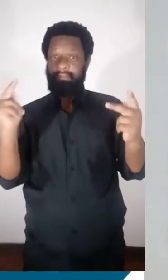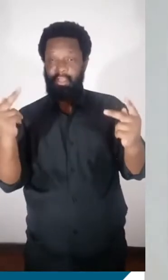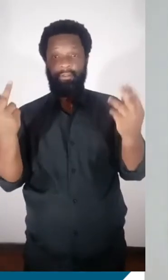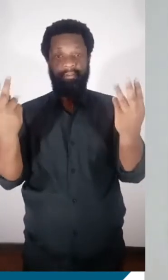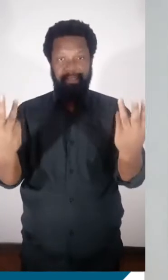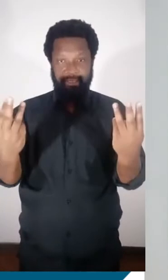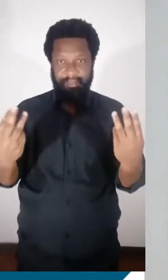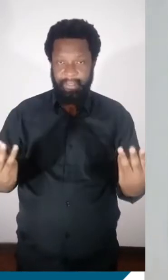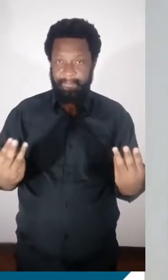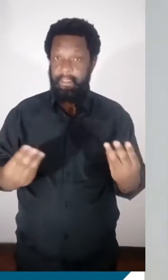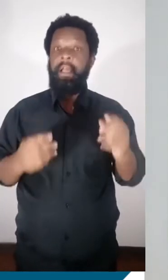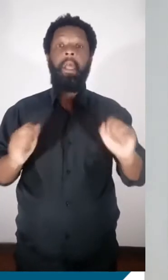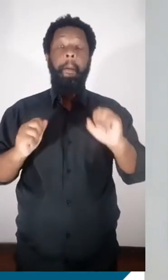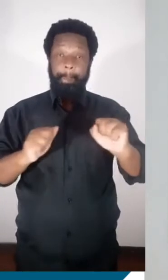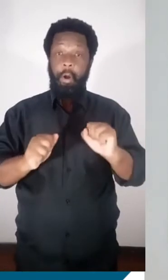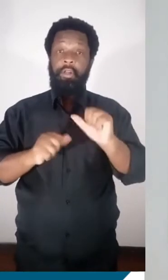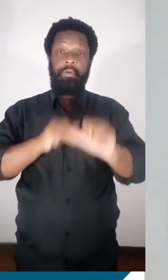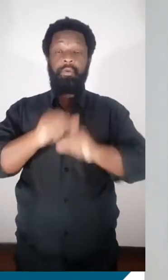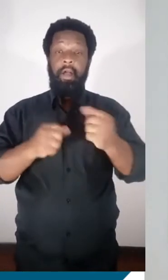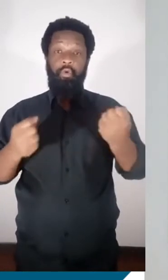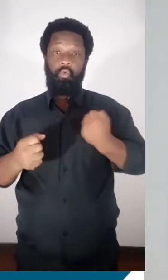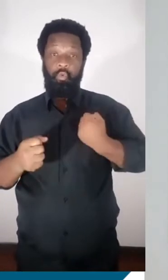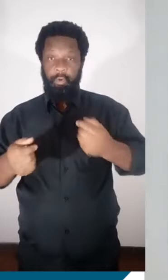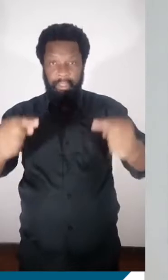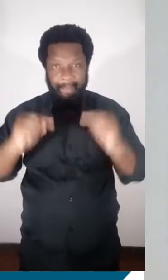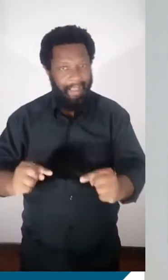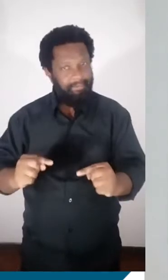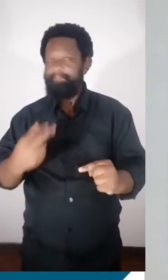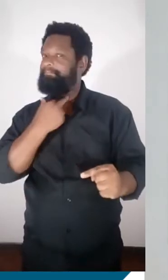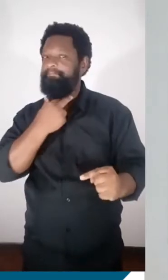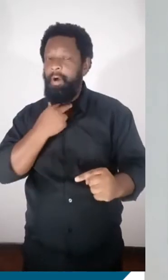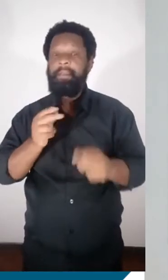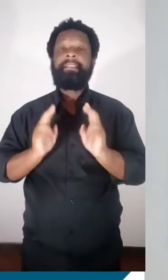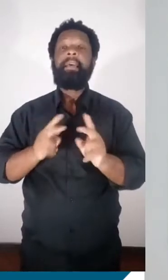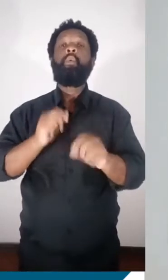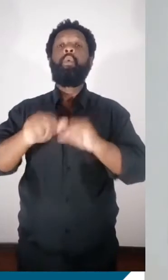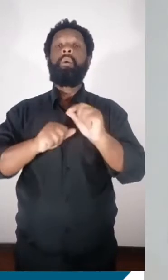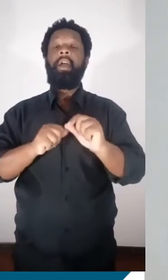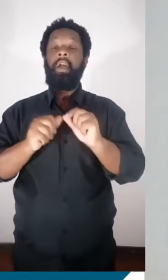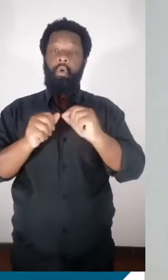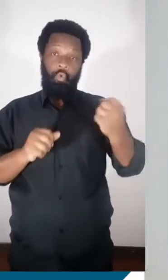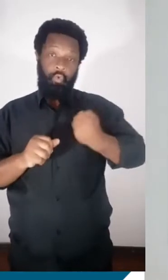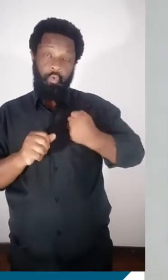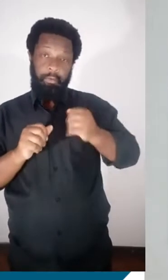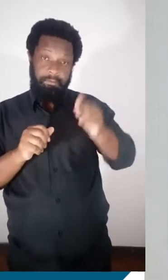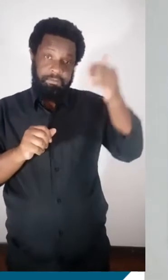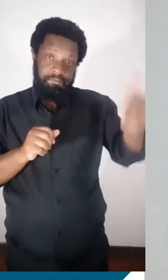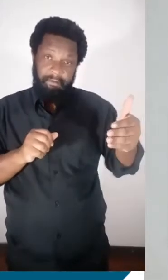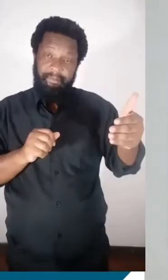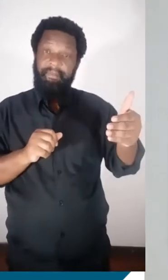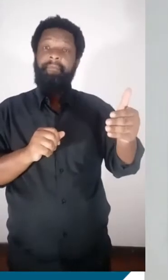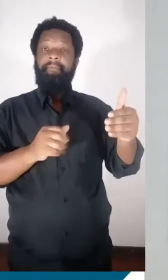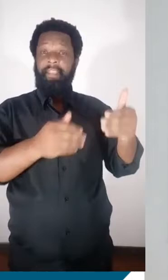1, 3 hidrogênios. Então eu nunca posso alterar o número que está aqui embaixo, mas eu altero sempre o coeficiente da